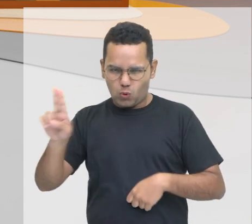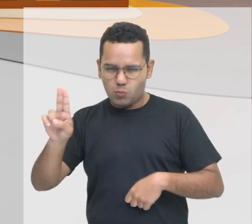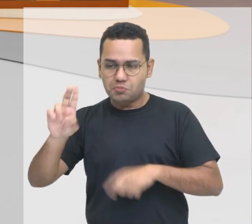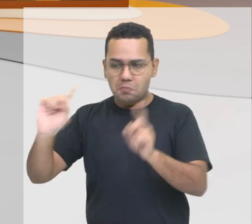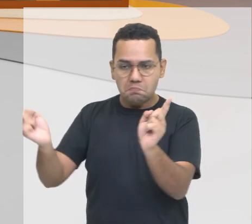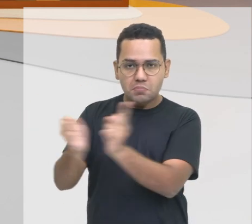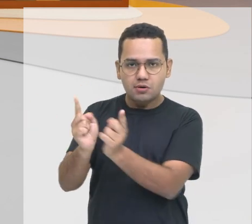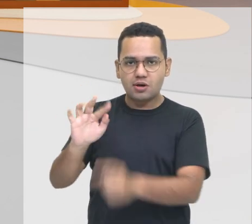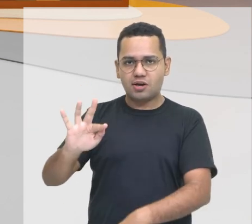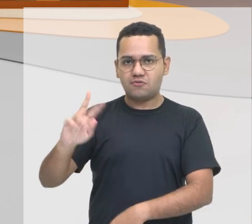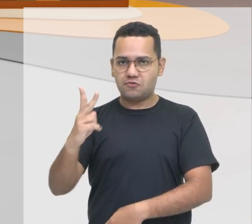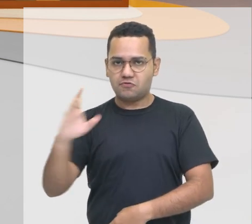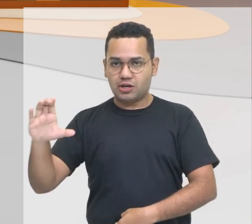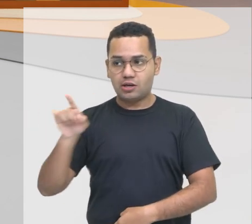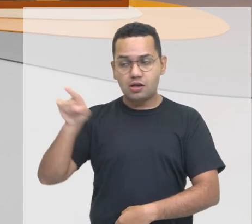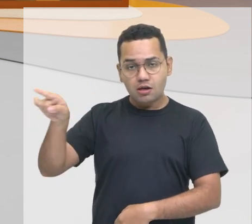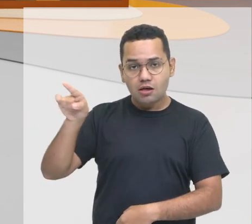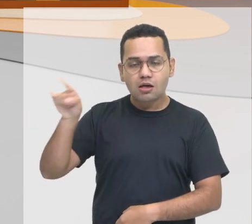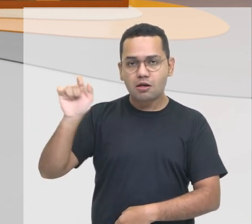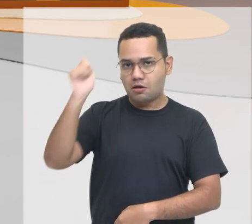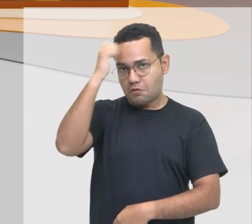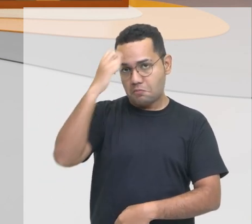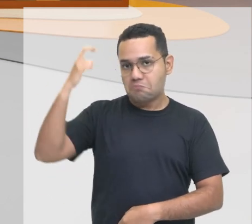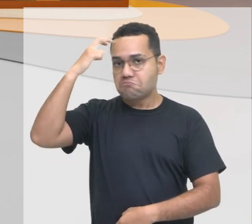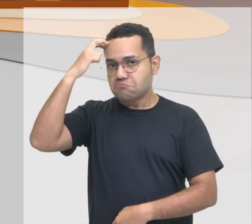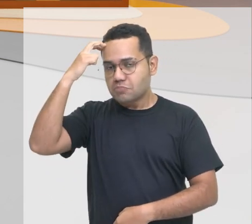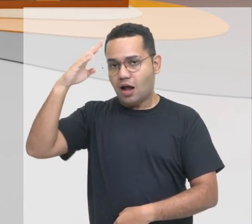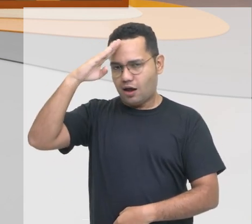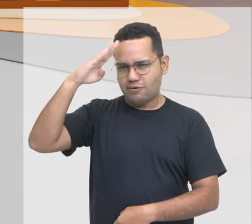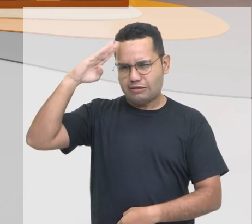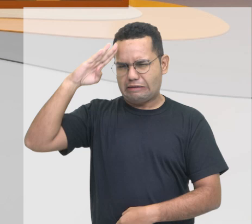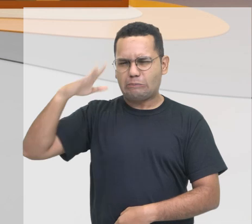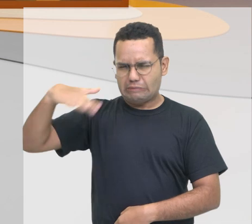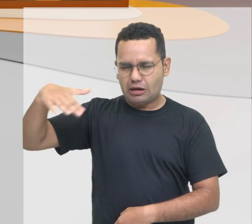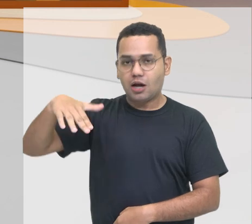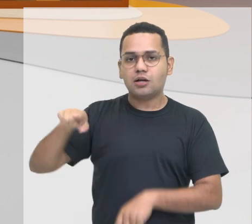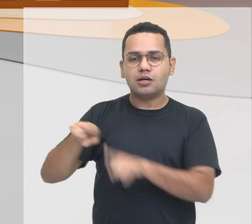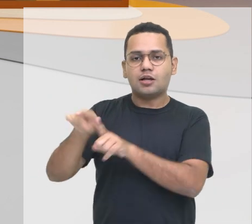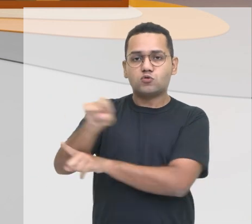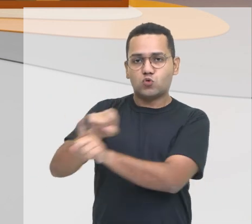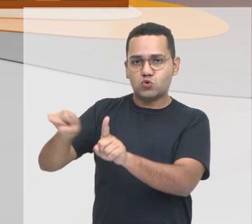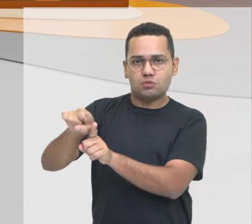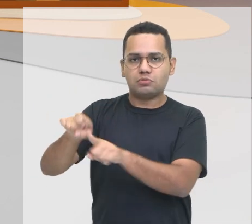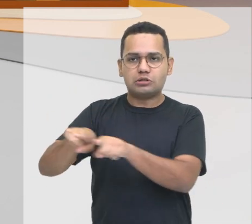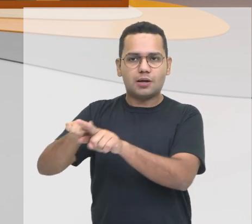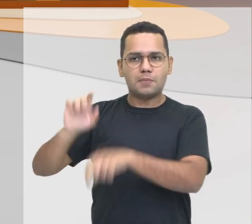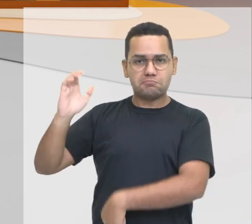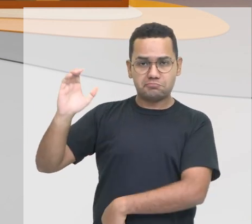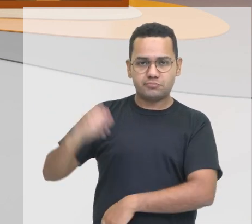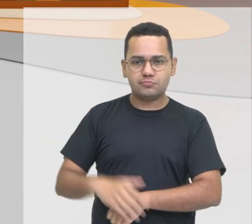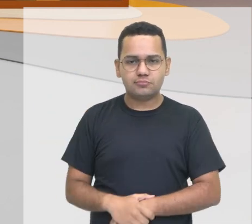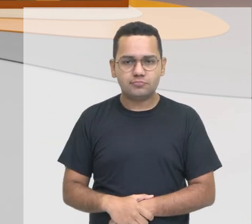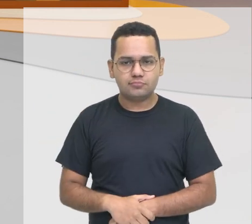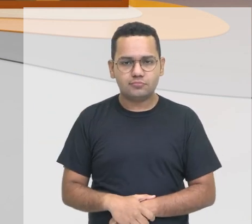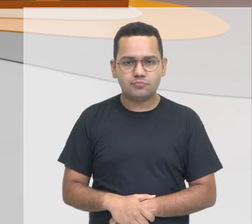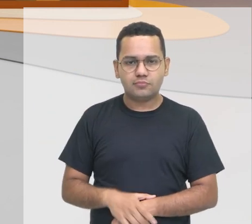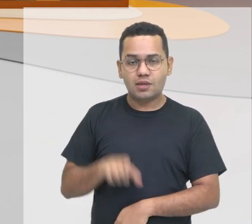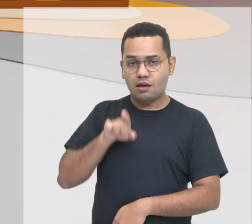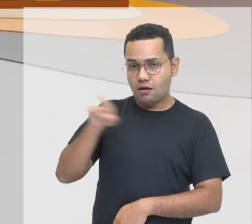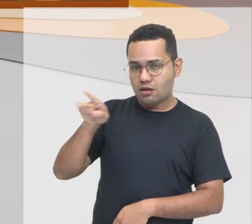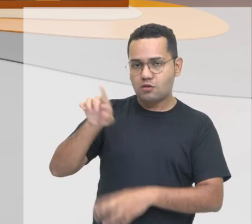um intelectual, né, sociólogo e cientista. Ele foi, inclusive, exilado,